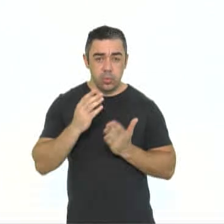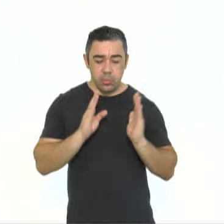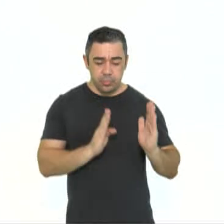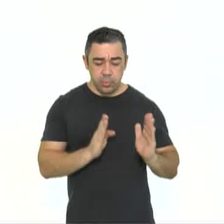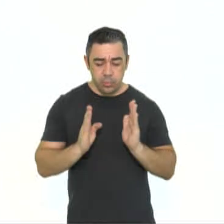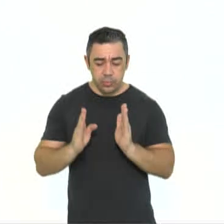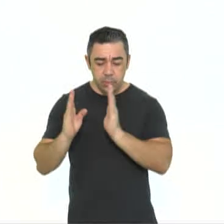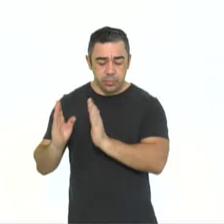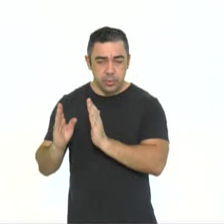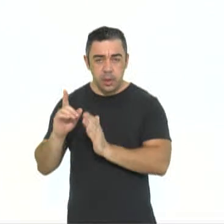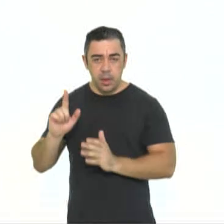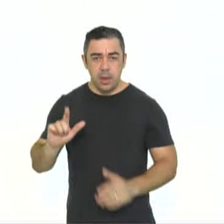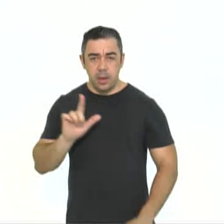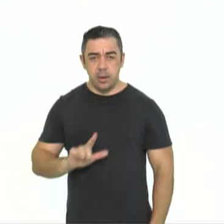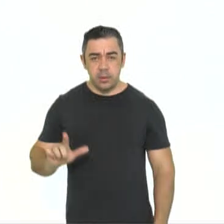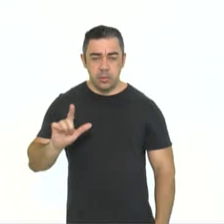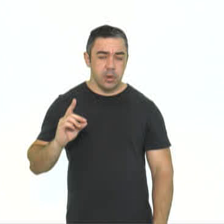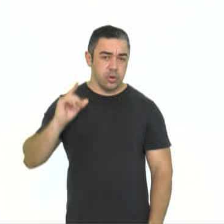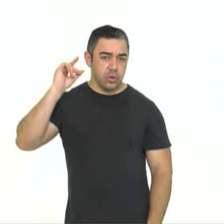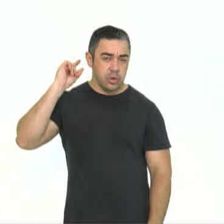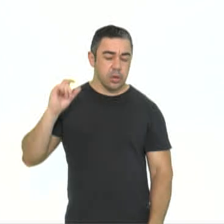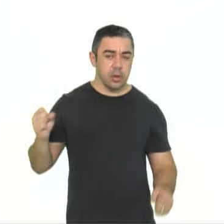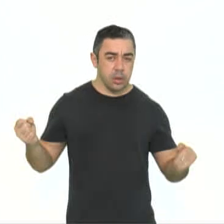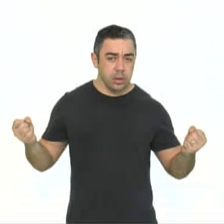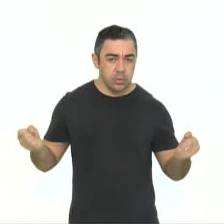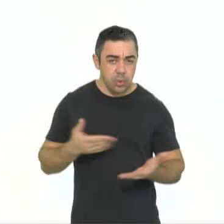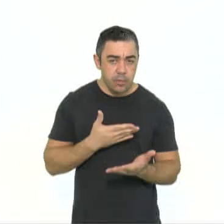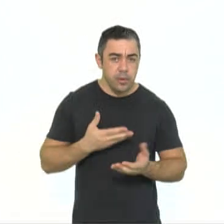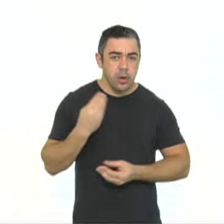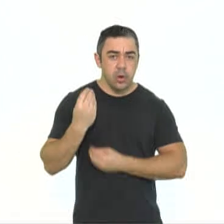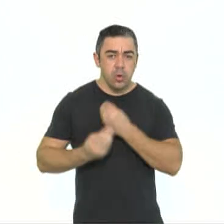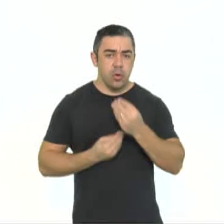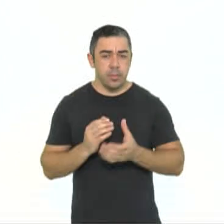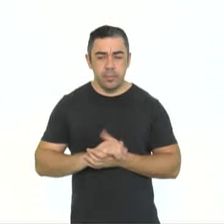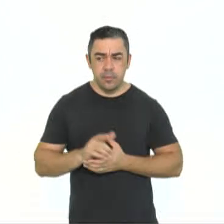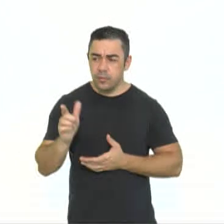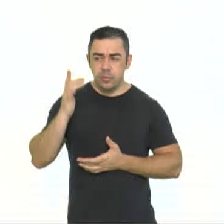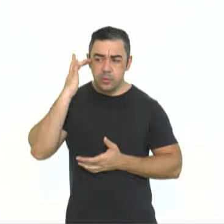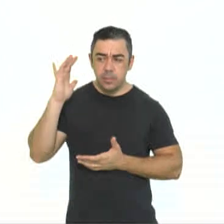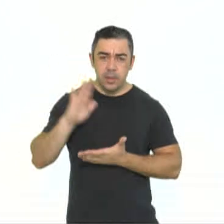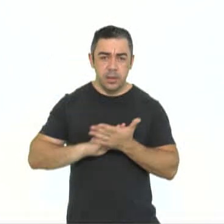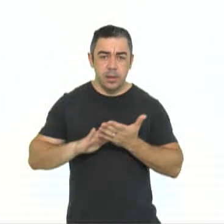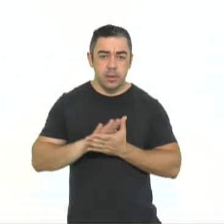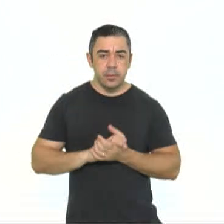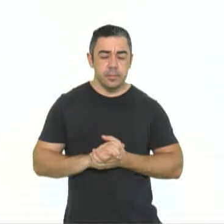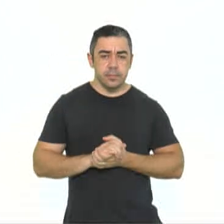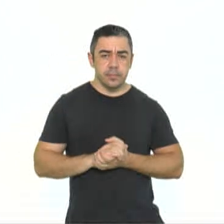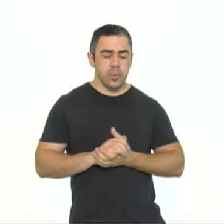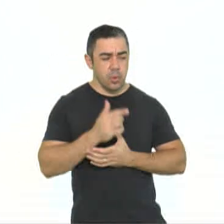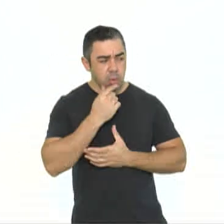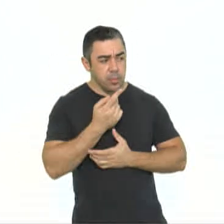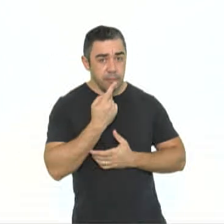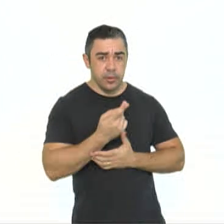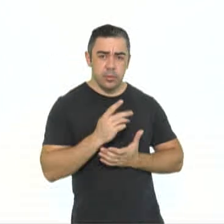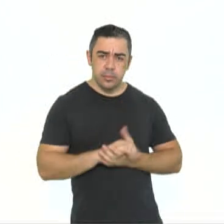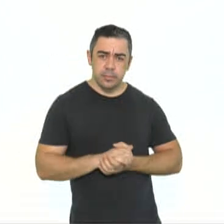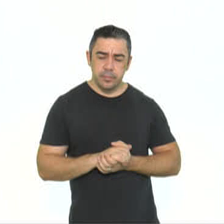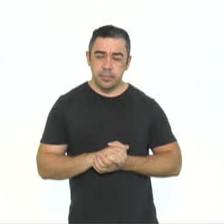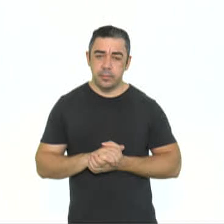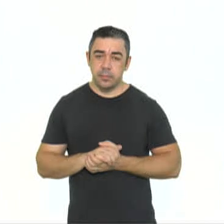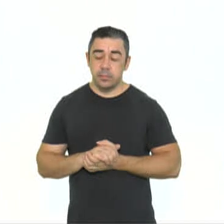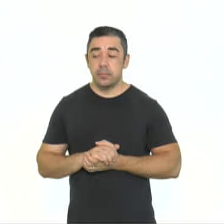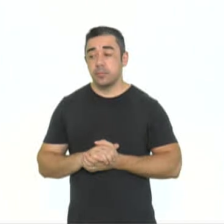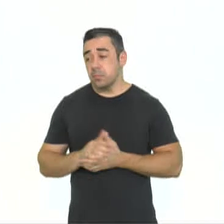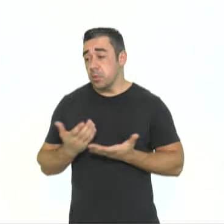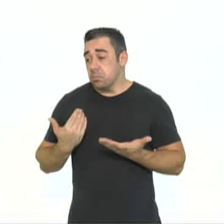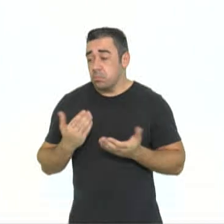sobre a literatura javanesa antiga e moderna. Como? Se tu nada sabias? Interrompeu-me o atento Castro.